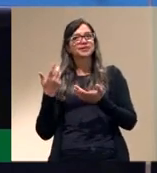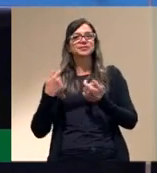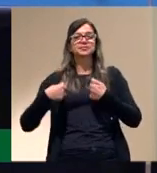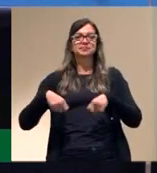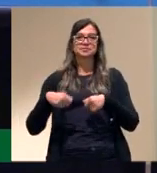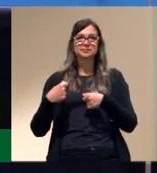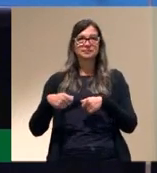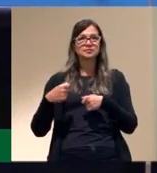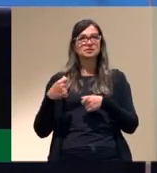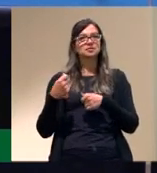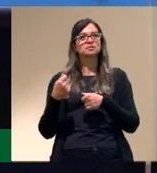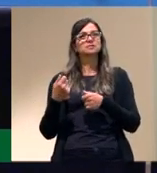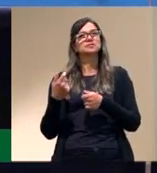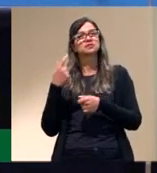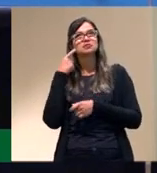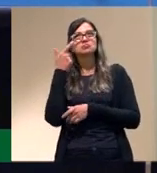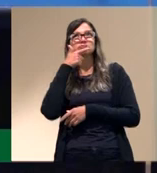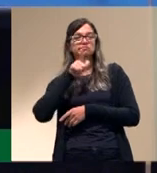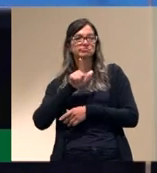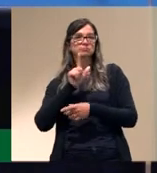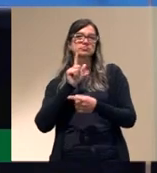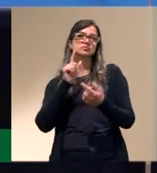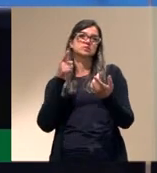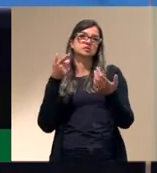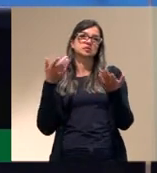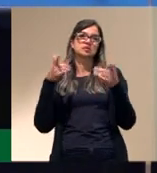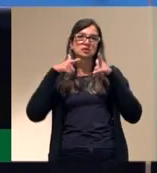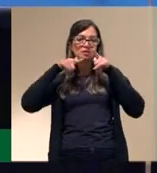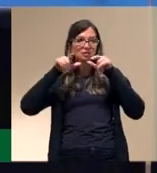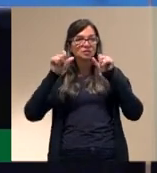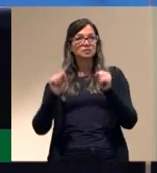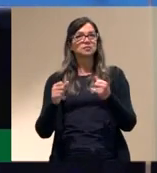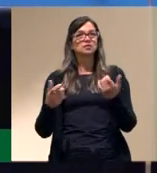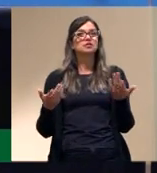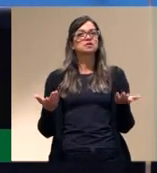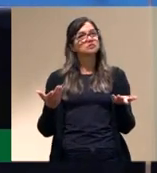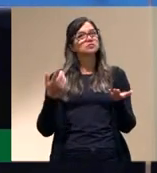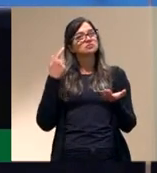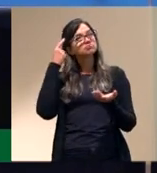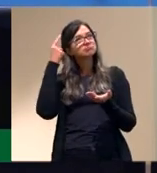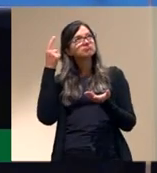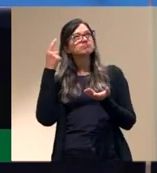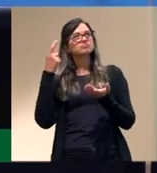e eu acho que a gente alcançou isso ali no NAP Linguagens, eu vou falar já sobre isso,